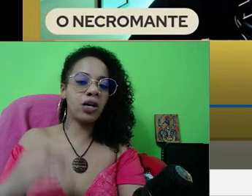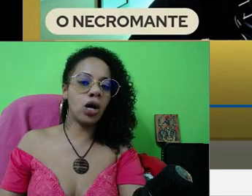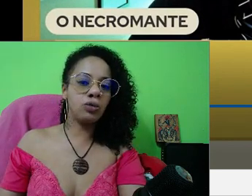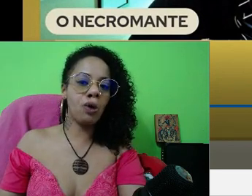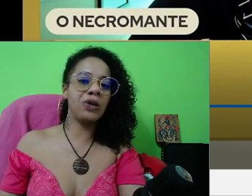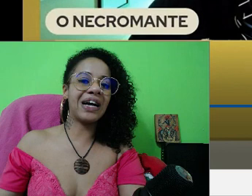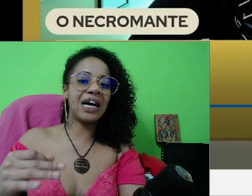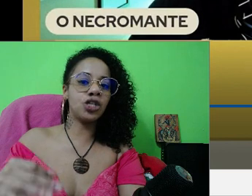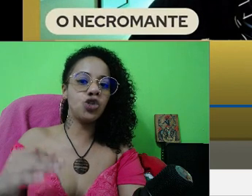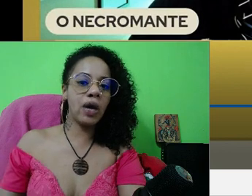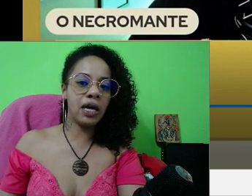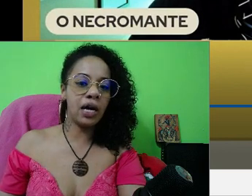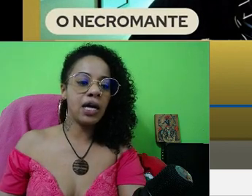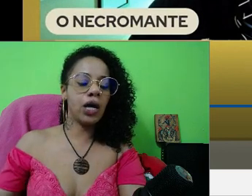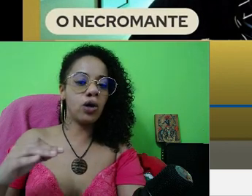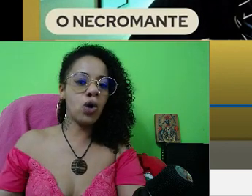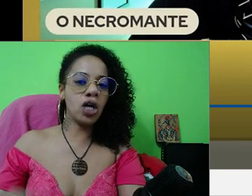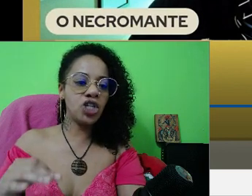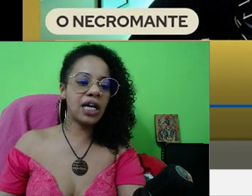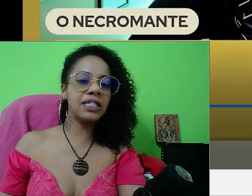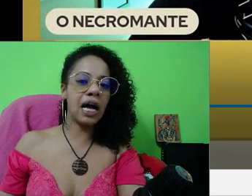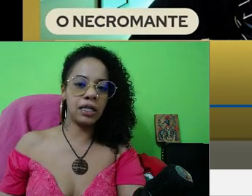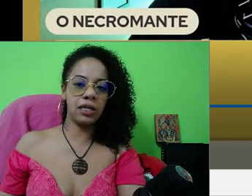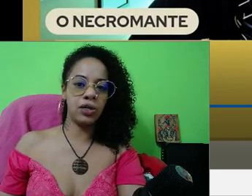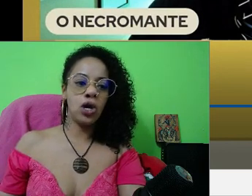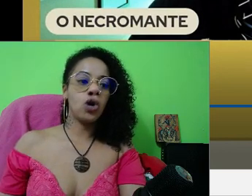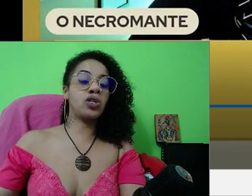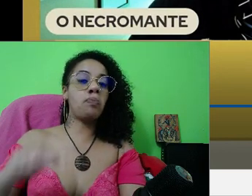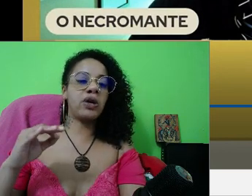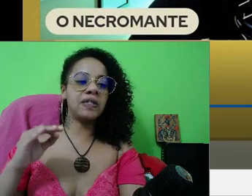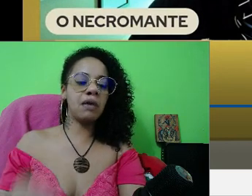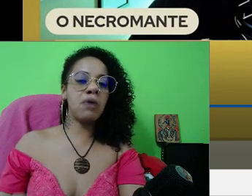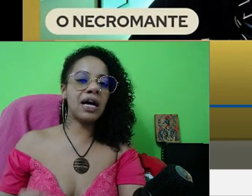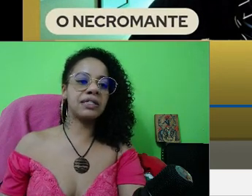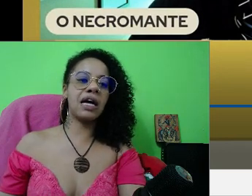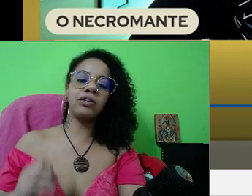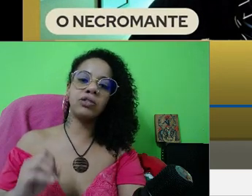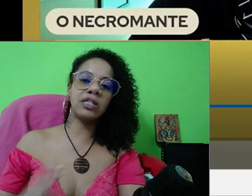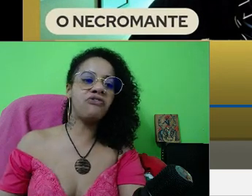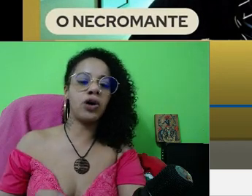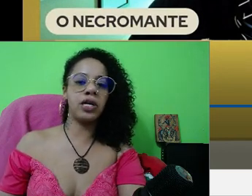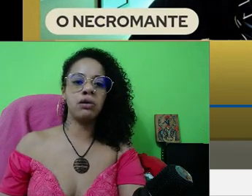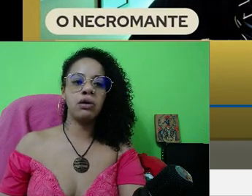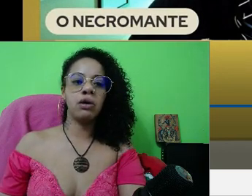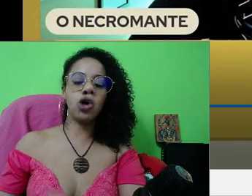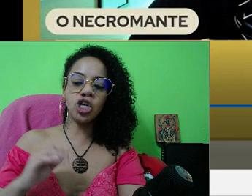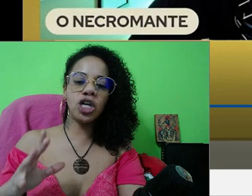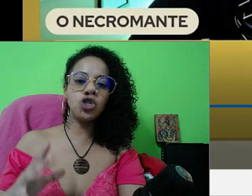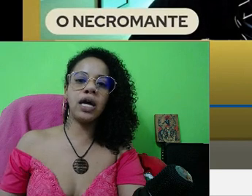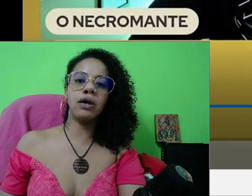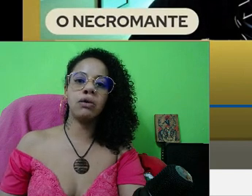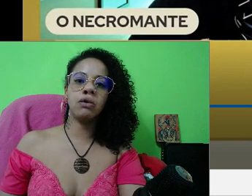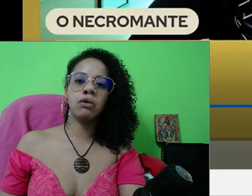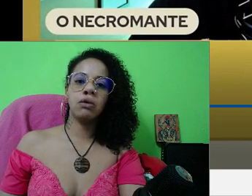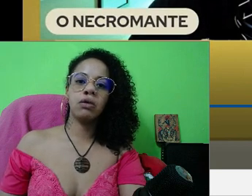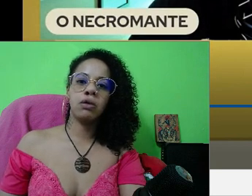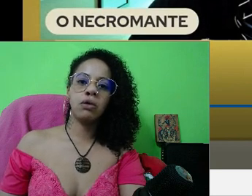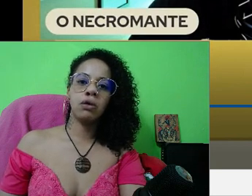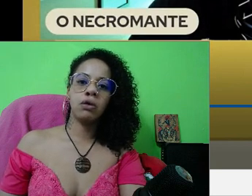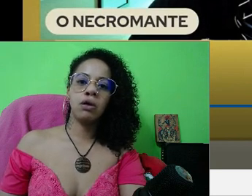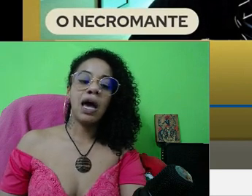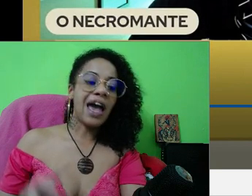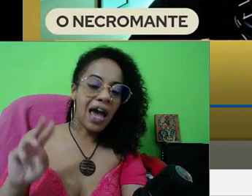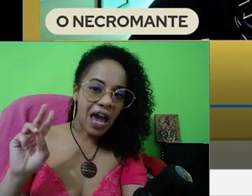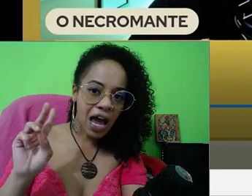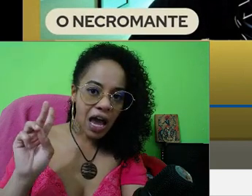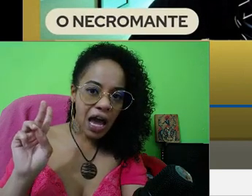tem meu negócio meu amigo é Cachoeira eu não gosto de cascata quando eu percebo a Cascata eu saio fora eu gosto de cachoeira